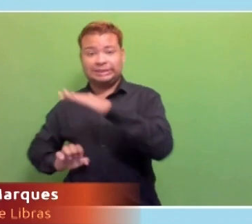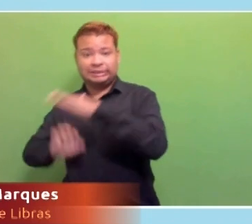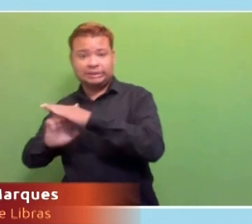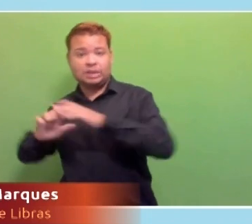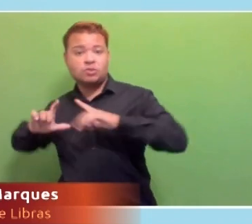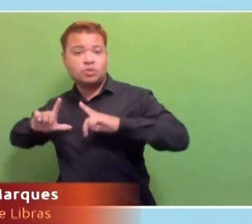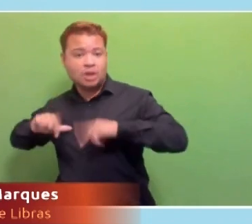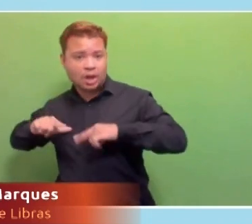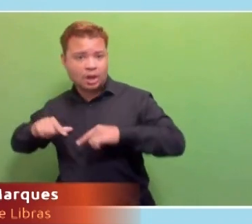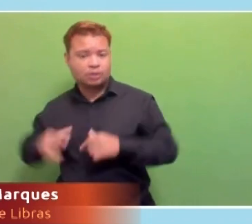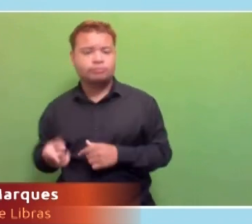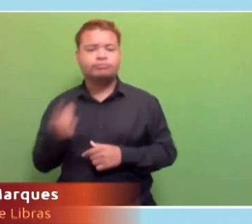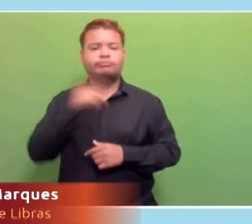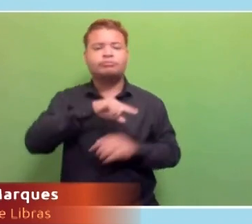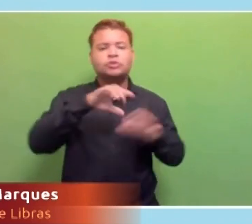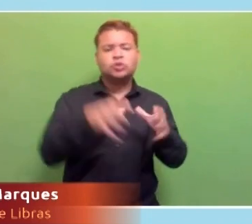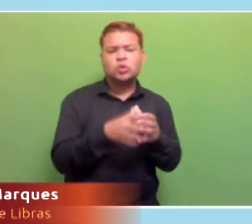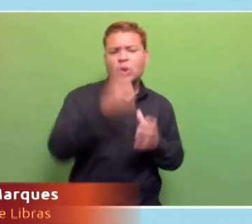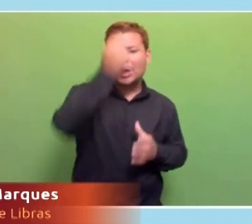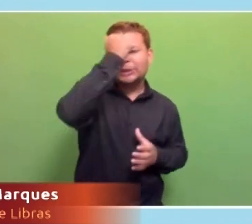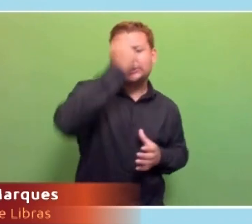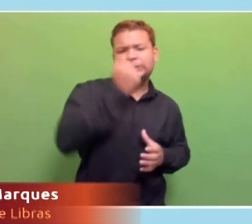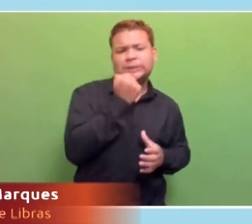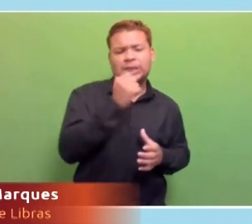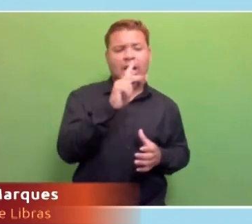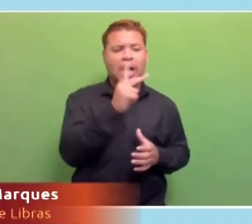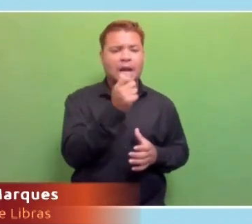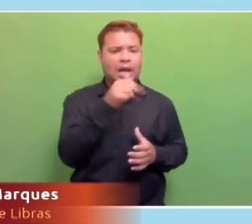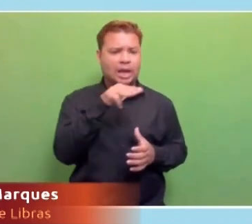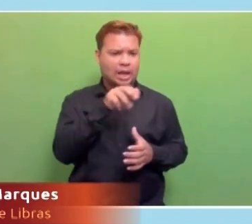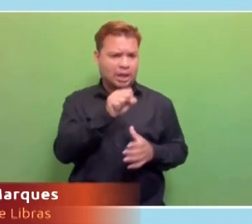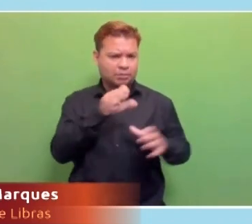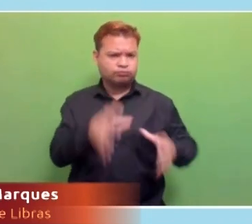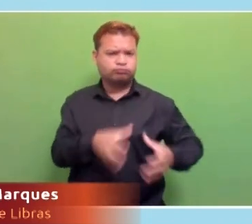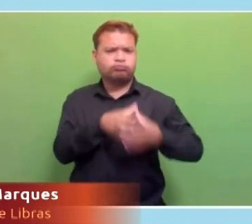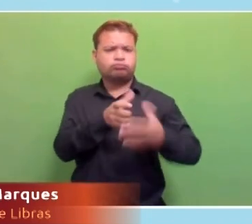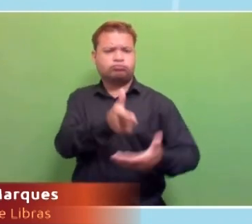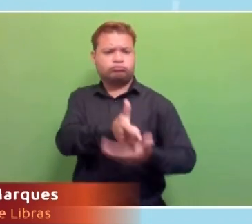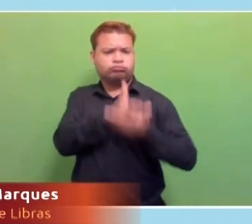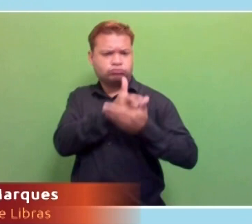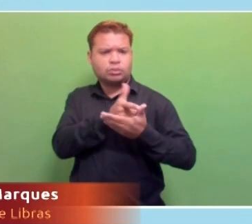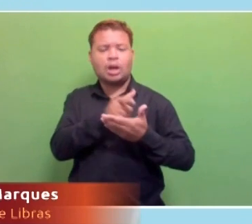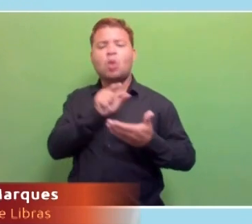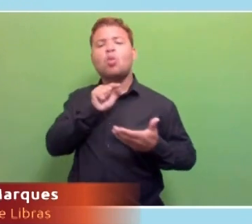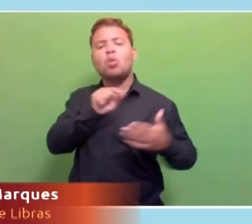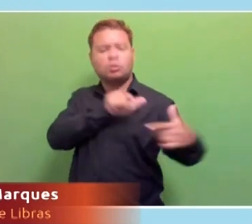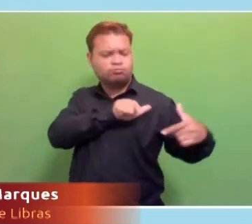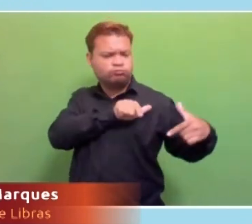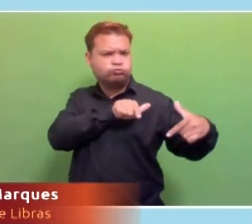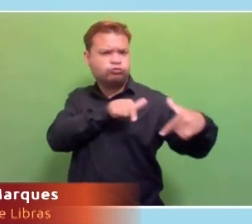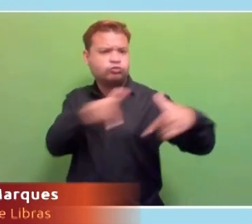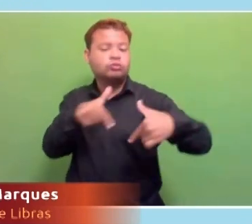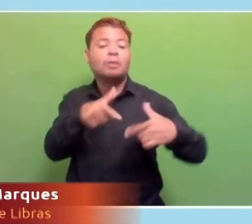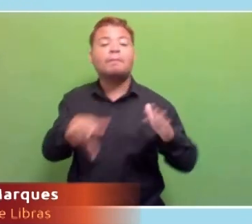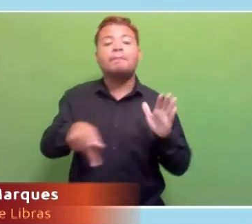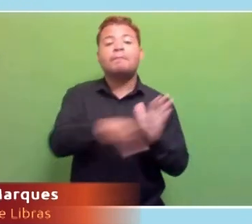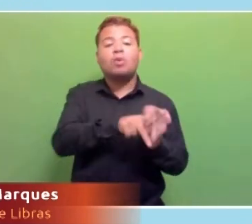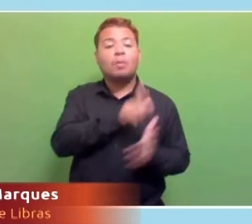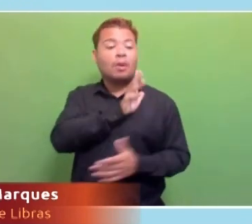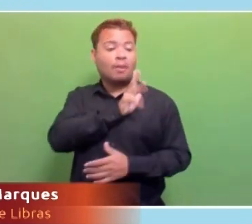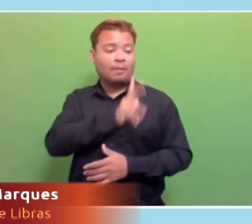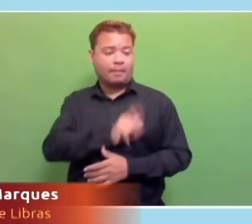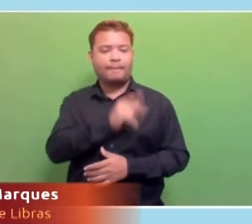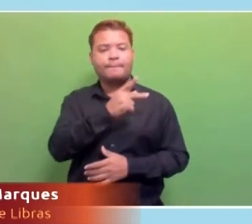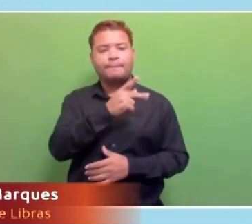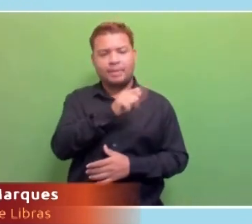o braço armado, pelo menos, desse grupo, que se denomina como um movimento de resistência palestino. E para tentar explicar